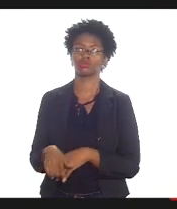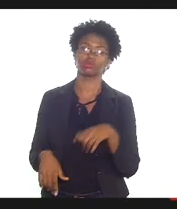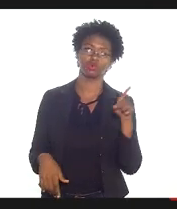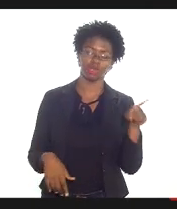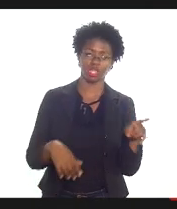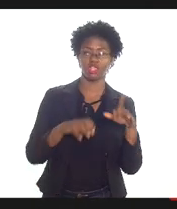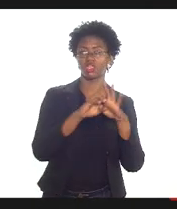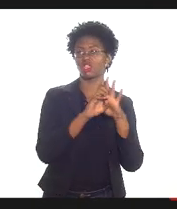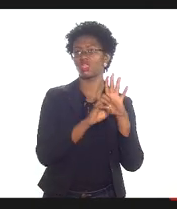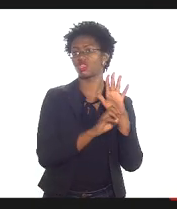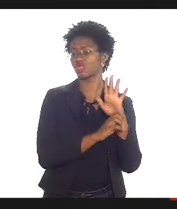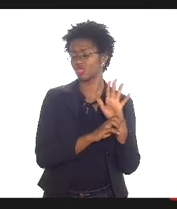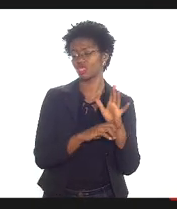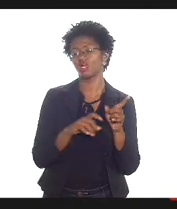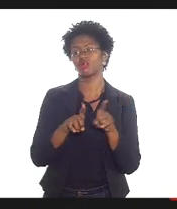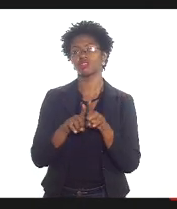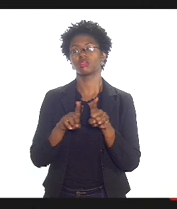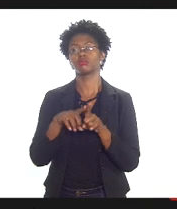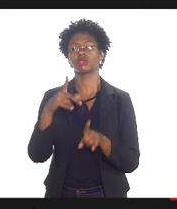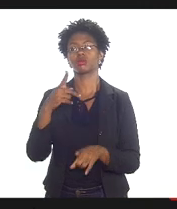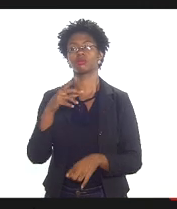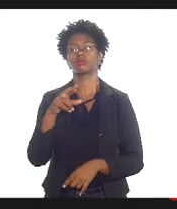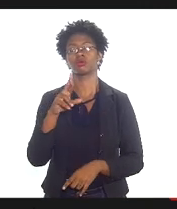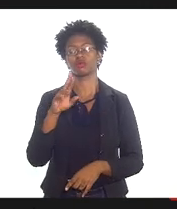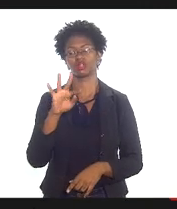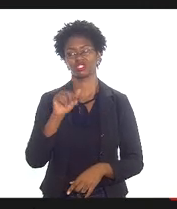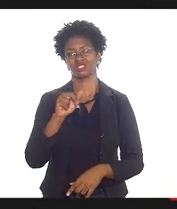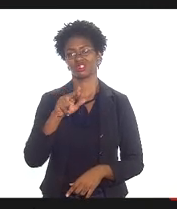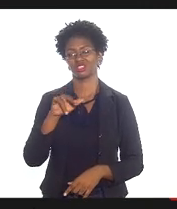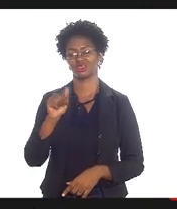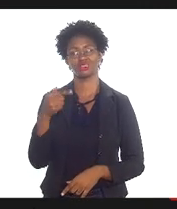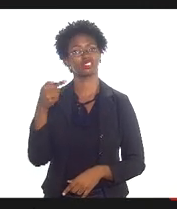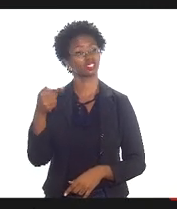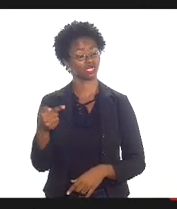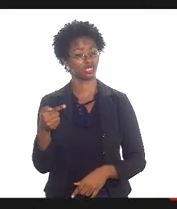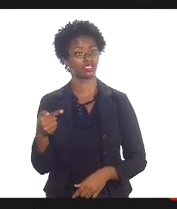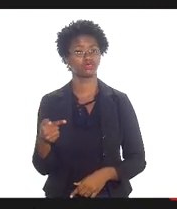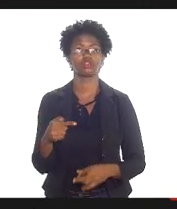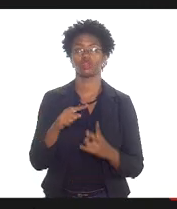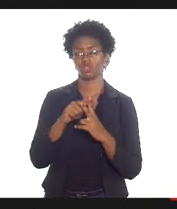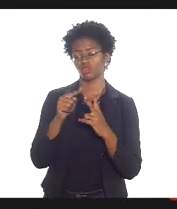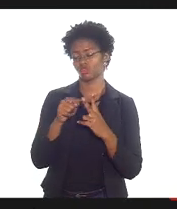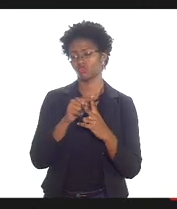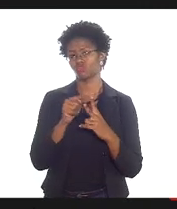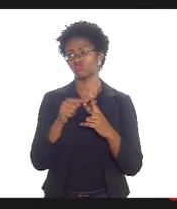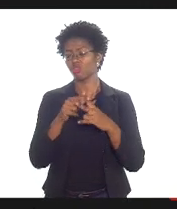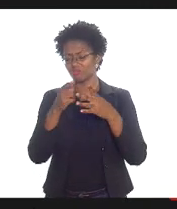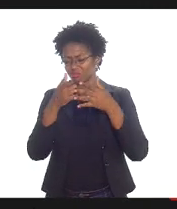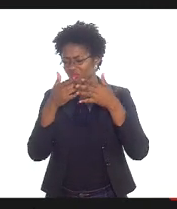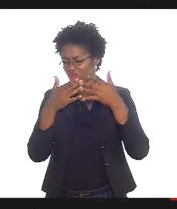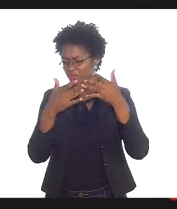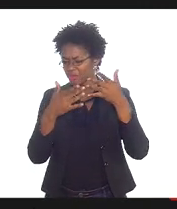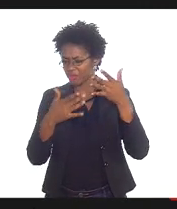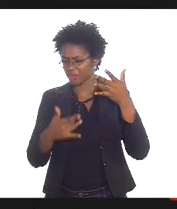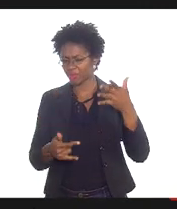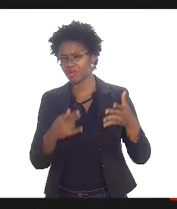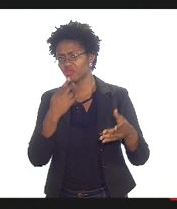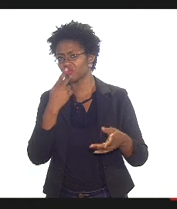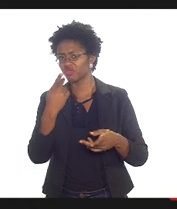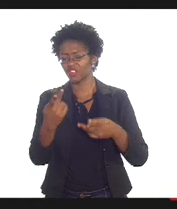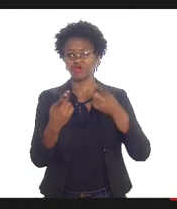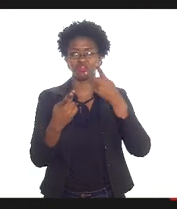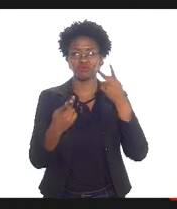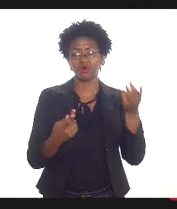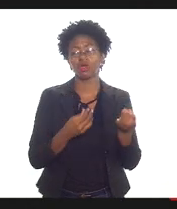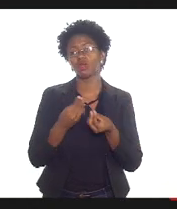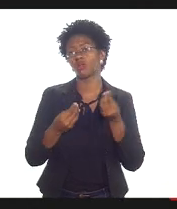edital quanto a portaria 7, né, elas são bastante minuciosas em dizer como é que a